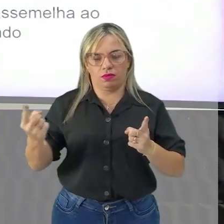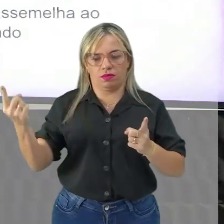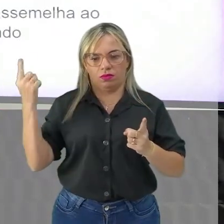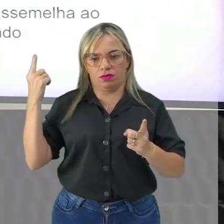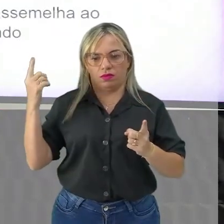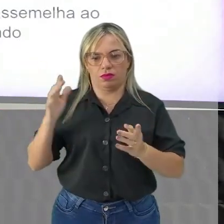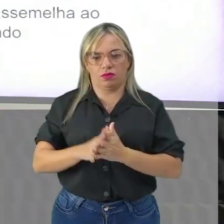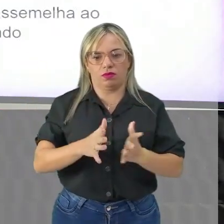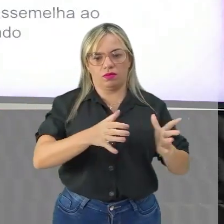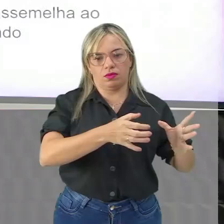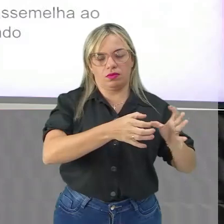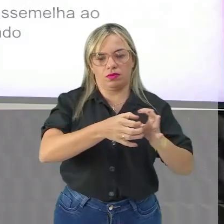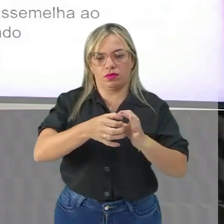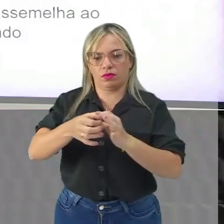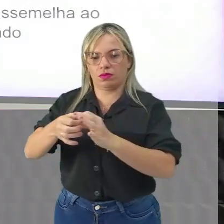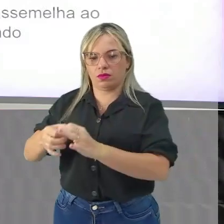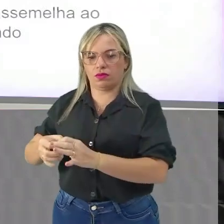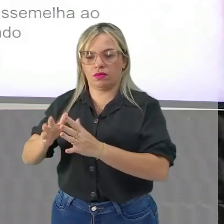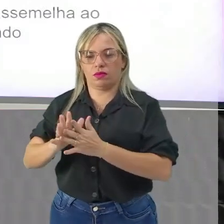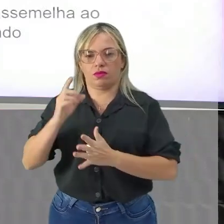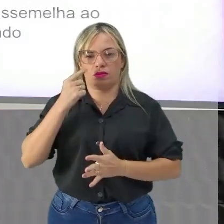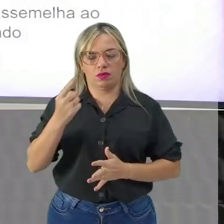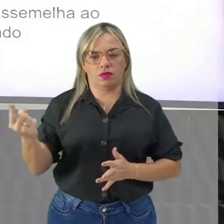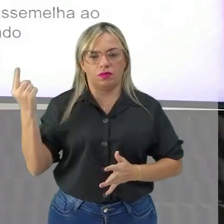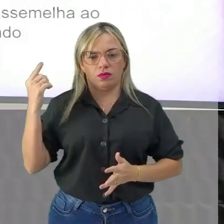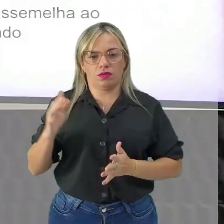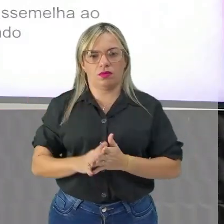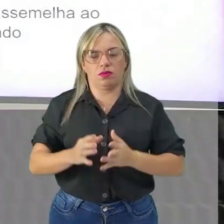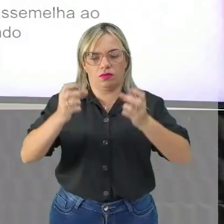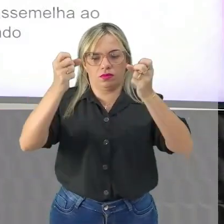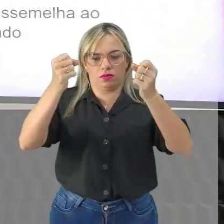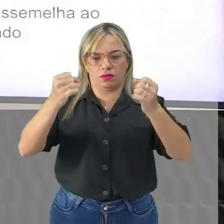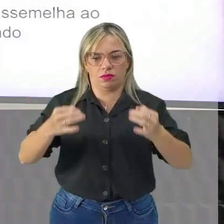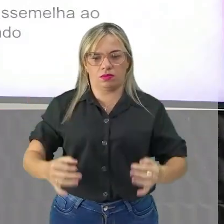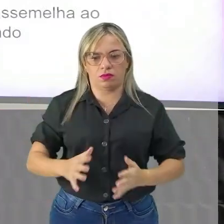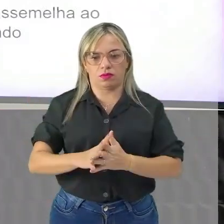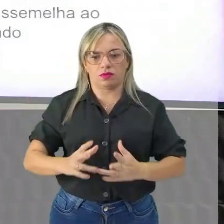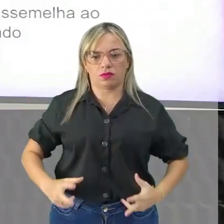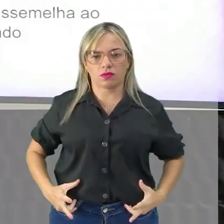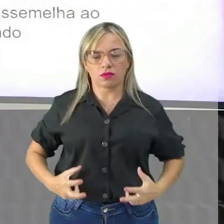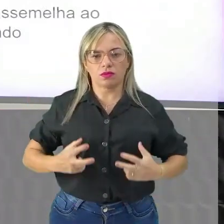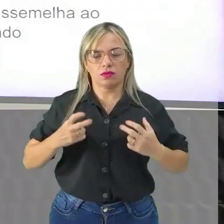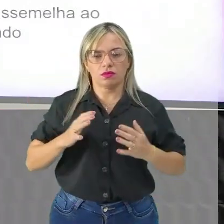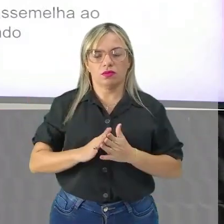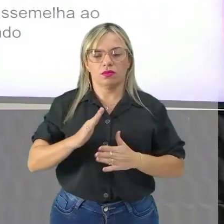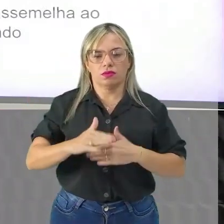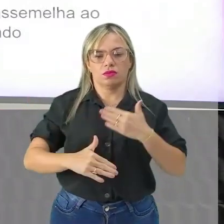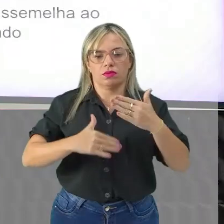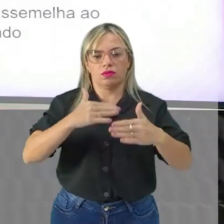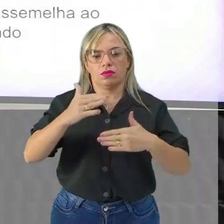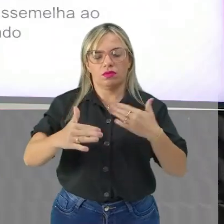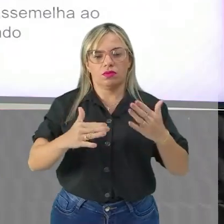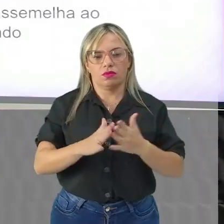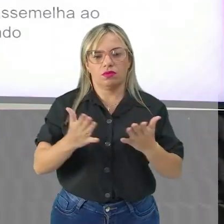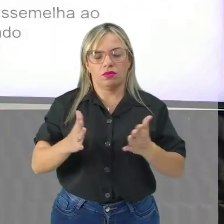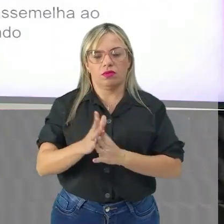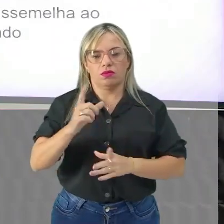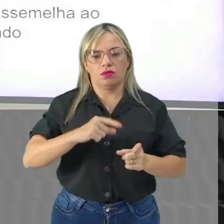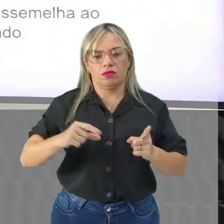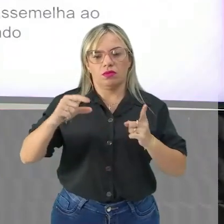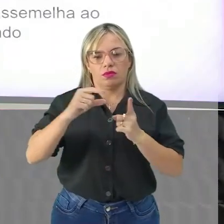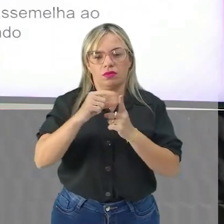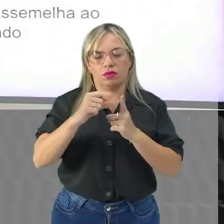do contexto aqui, né? De dizer como é que o câncer se desenvolve, falando de um negócio, uma palavra aqui